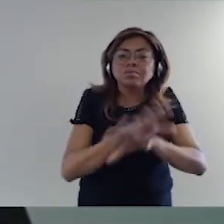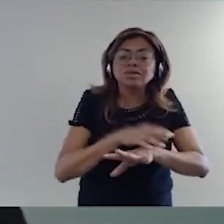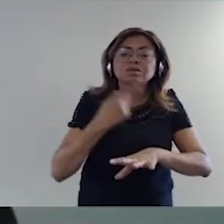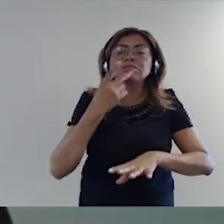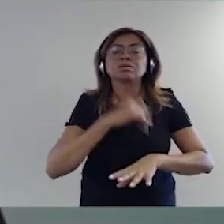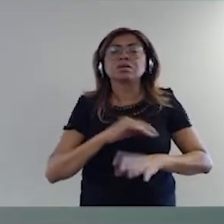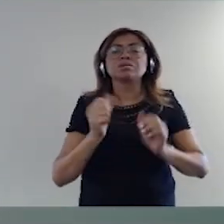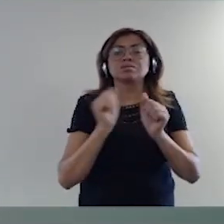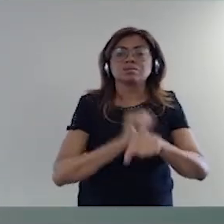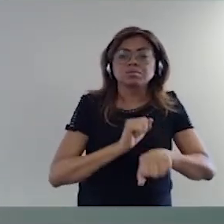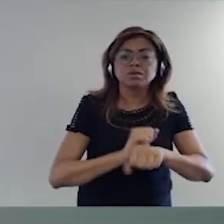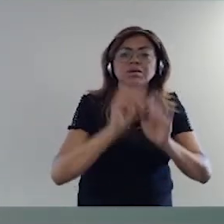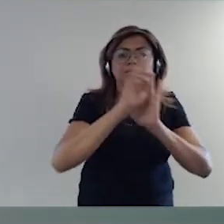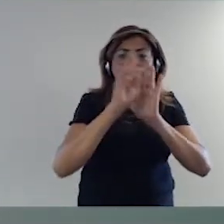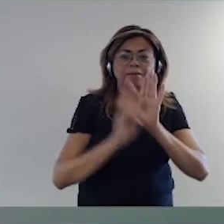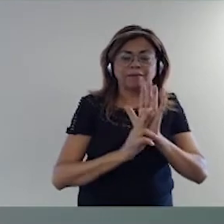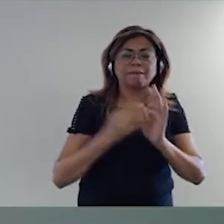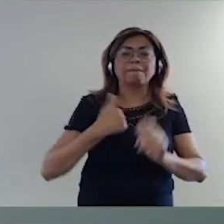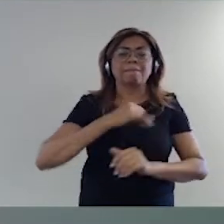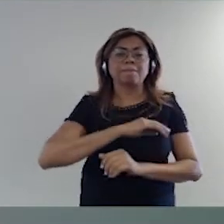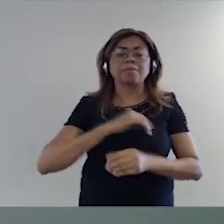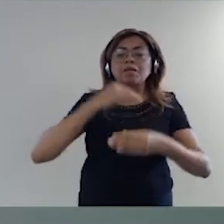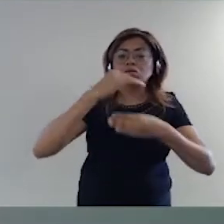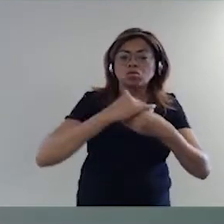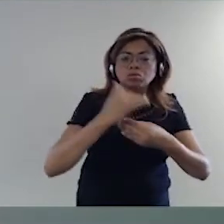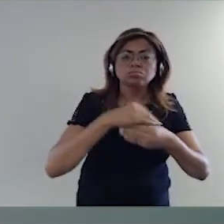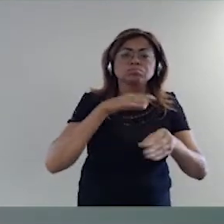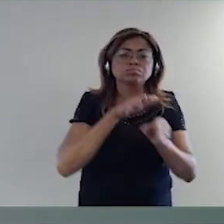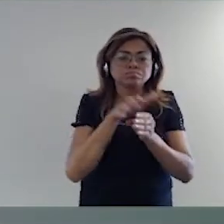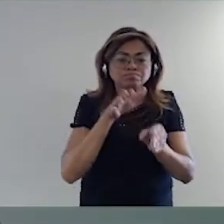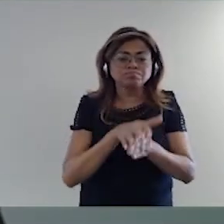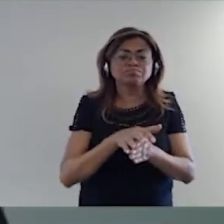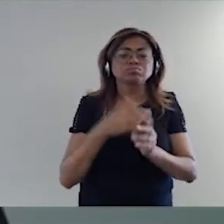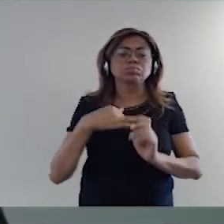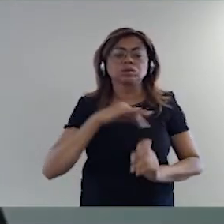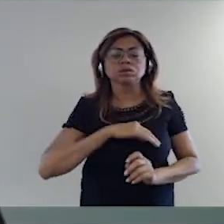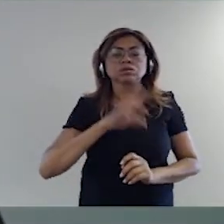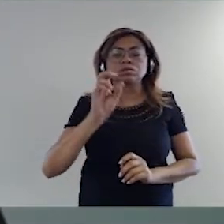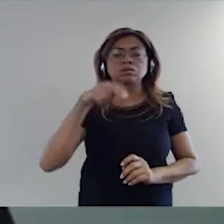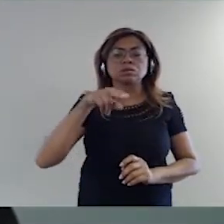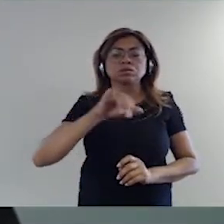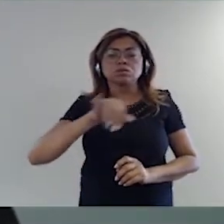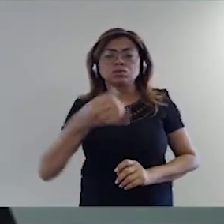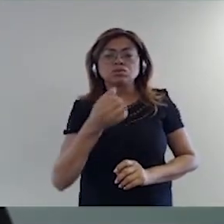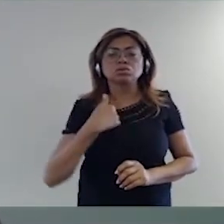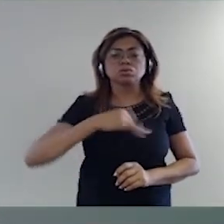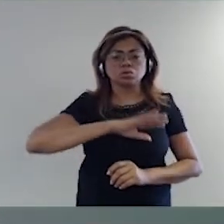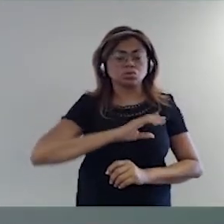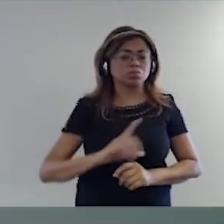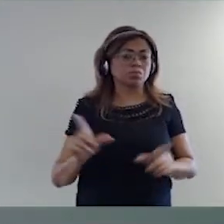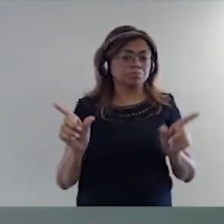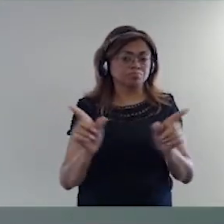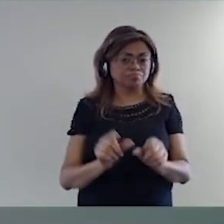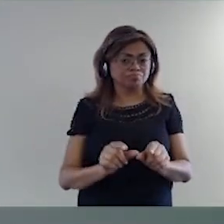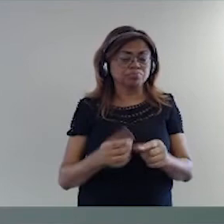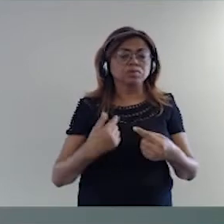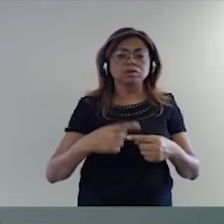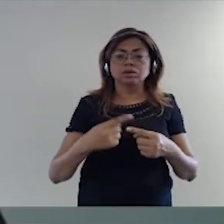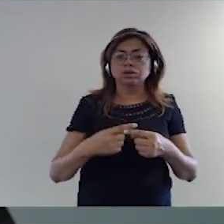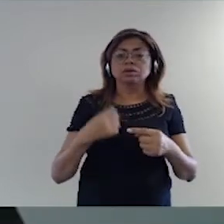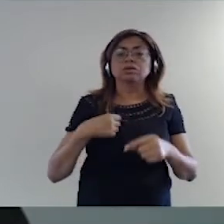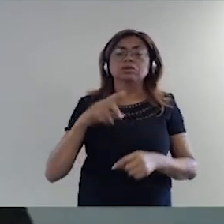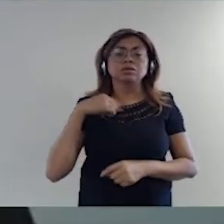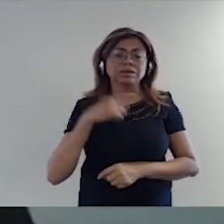das normativas, né, como dizem nossos conselheiros do CNP e do CNJ, somos minoria, muitas vezes, nesses colegiados,